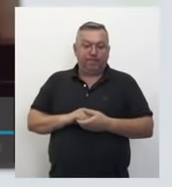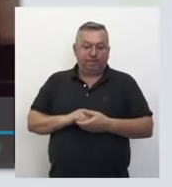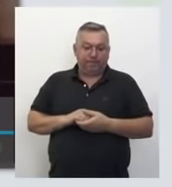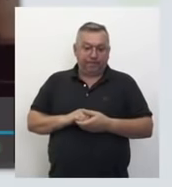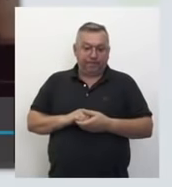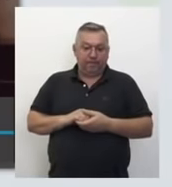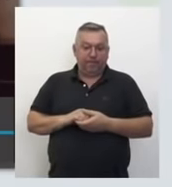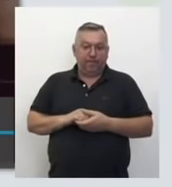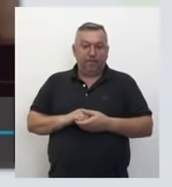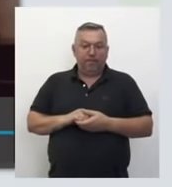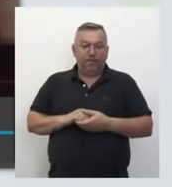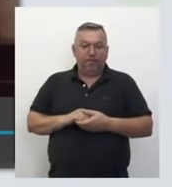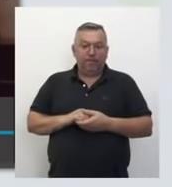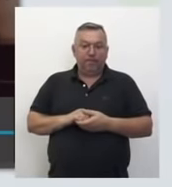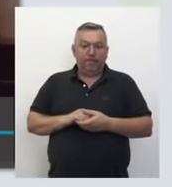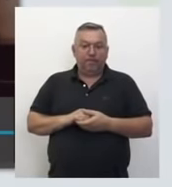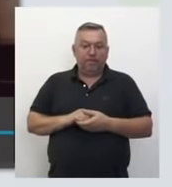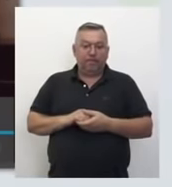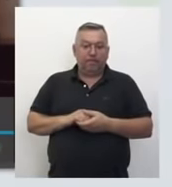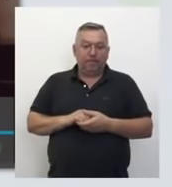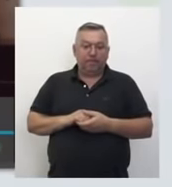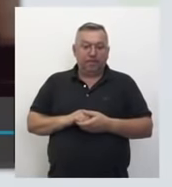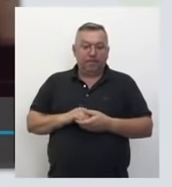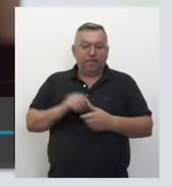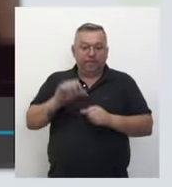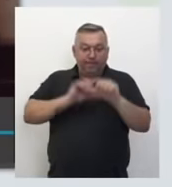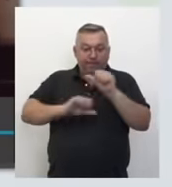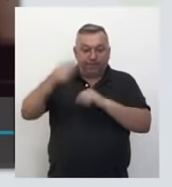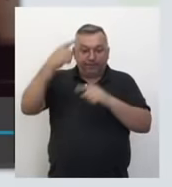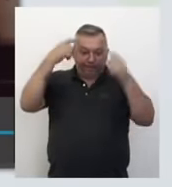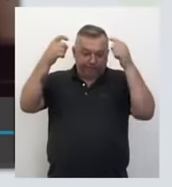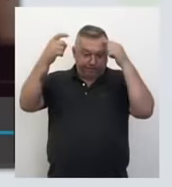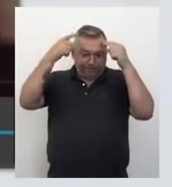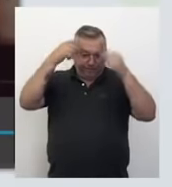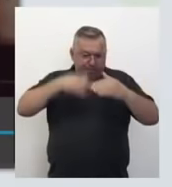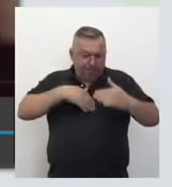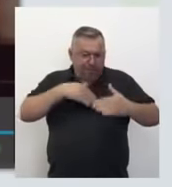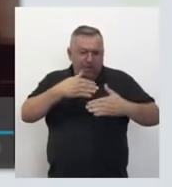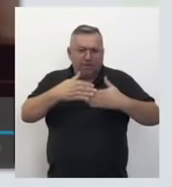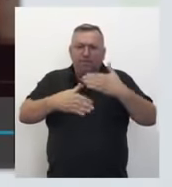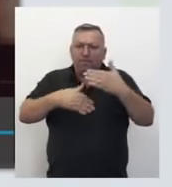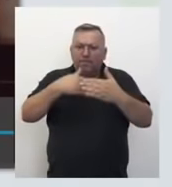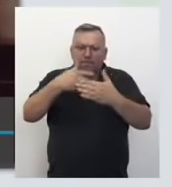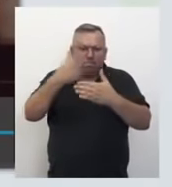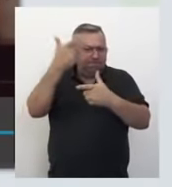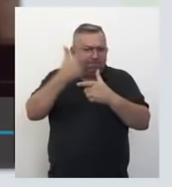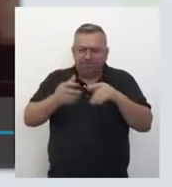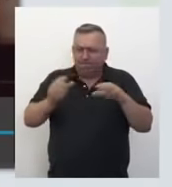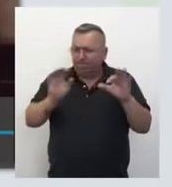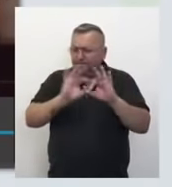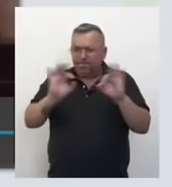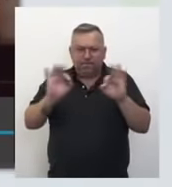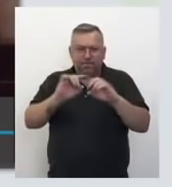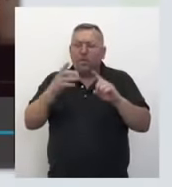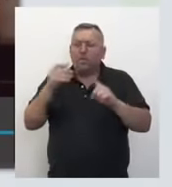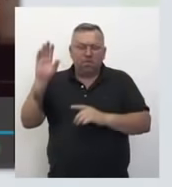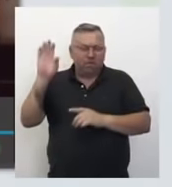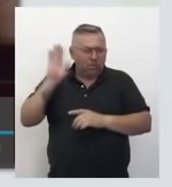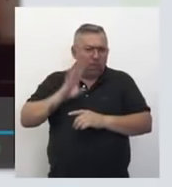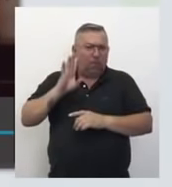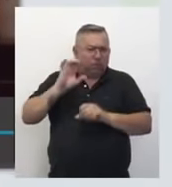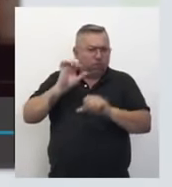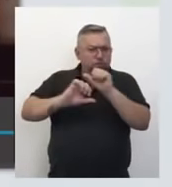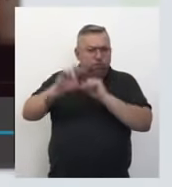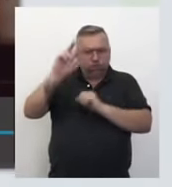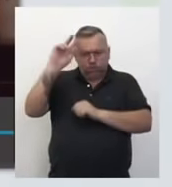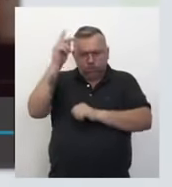mais colorido. Isso de mudar de ideia no decorrer do projeto não tem problema, é até muito legal, né?